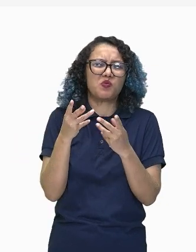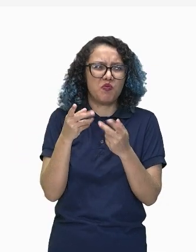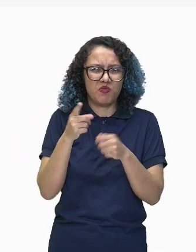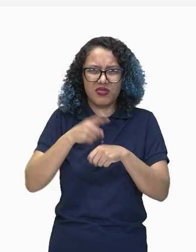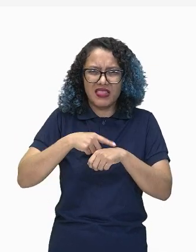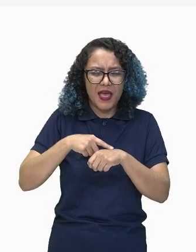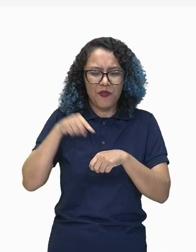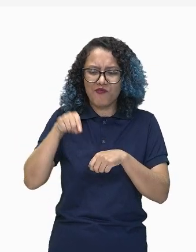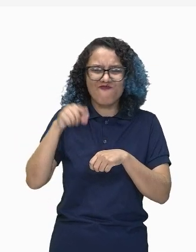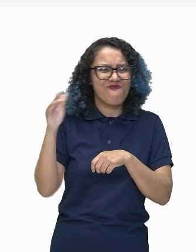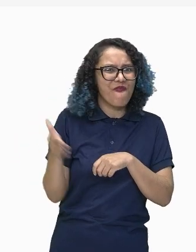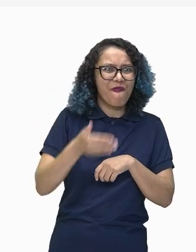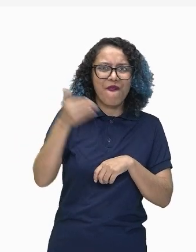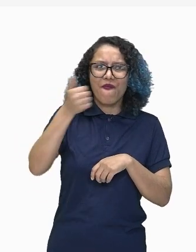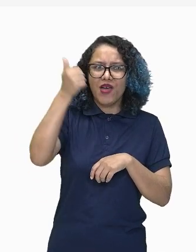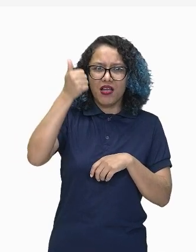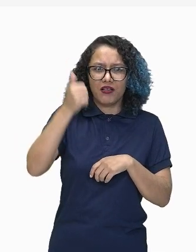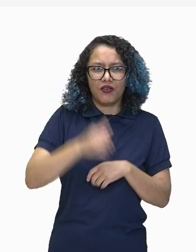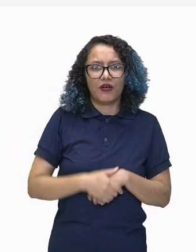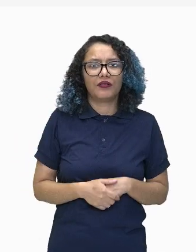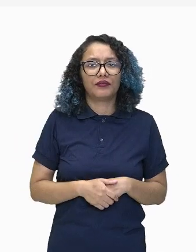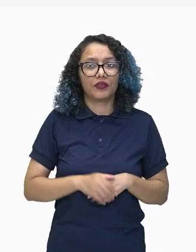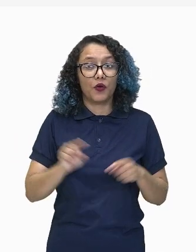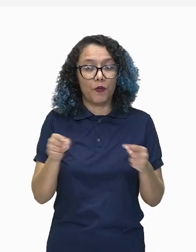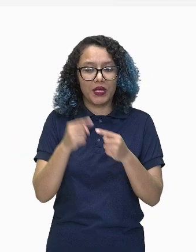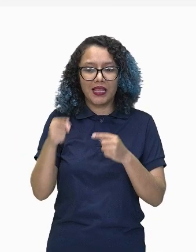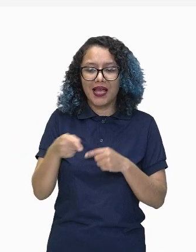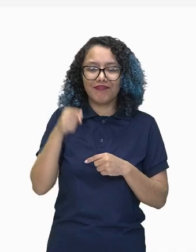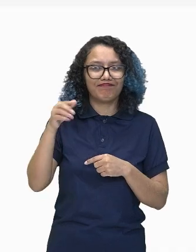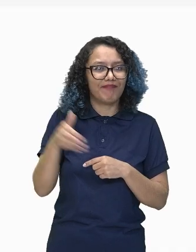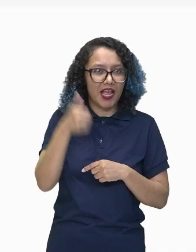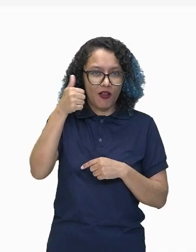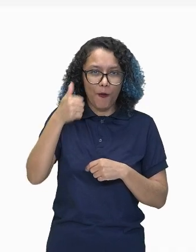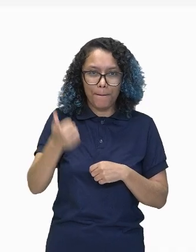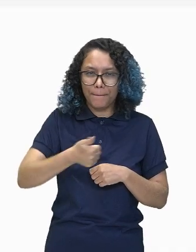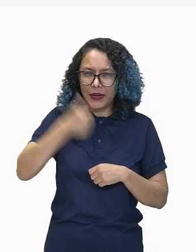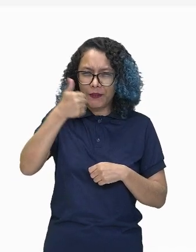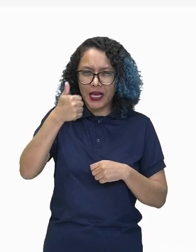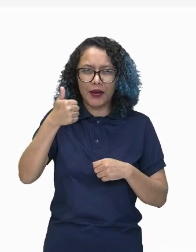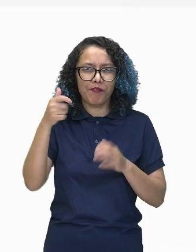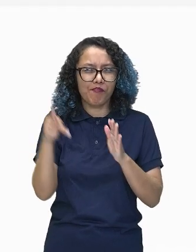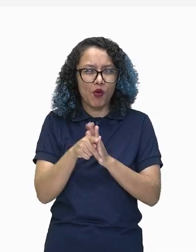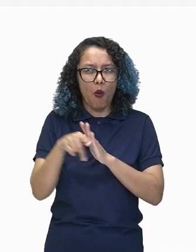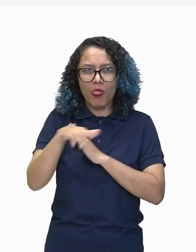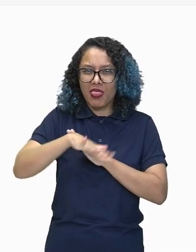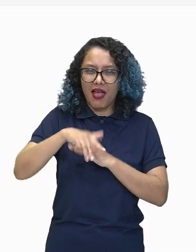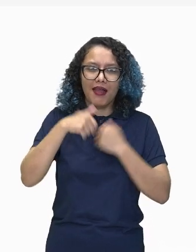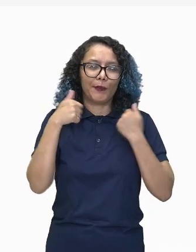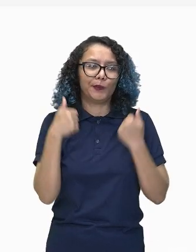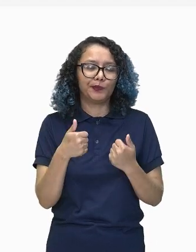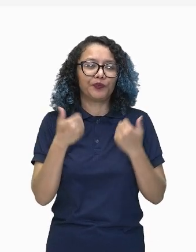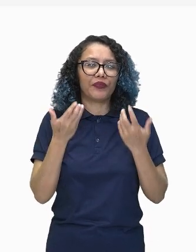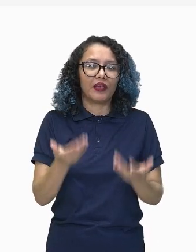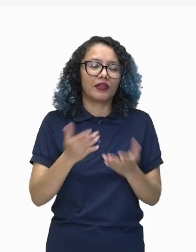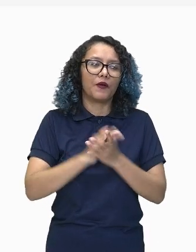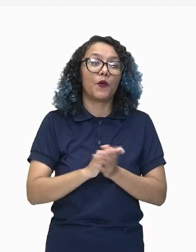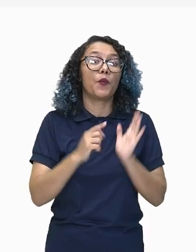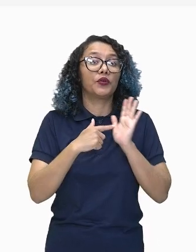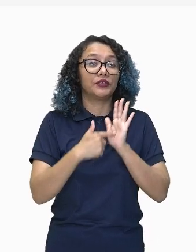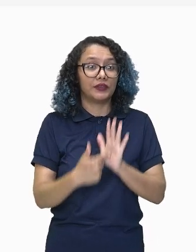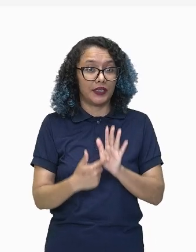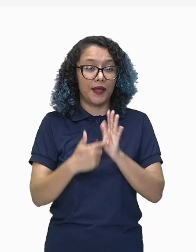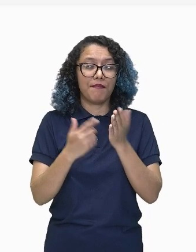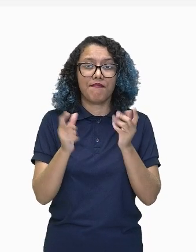ela sendo colocada aqui como a maior ali daquela categoria. Muito bem. Então, nós vimos várias